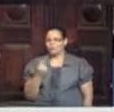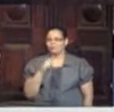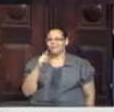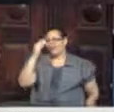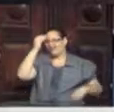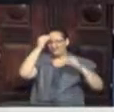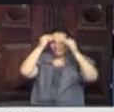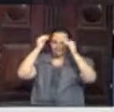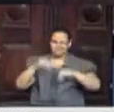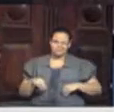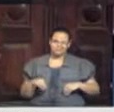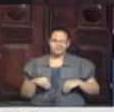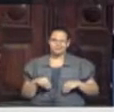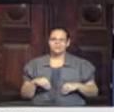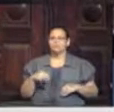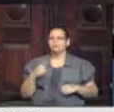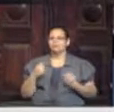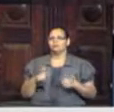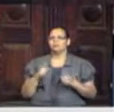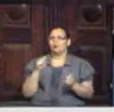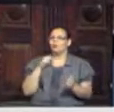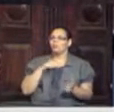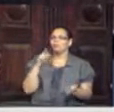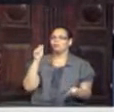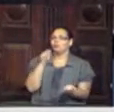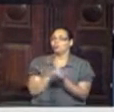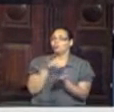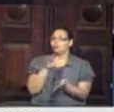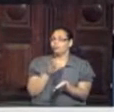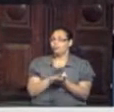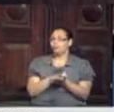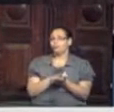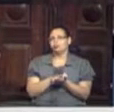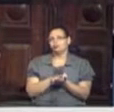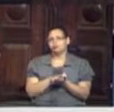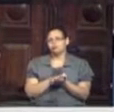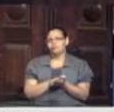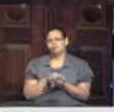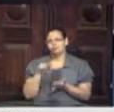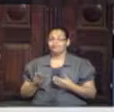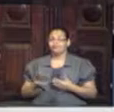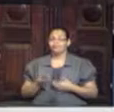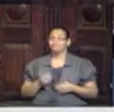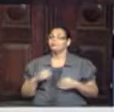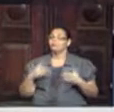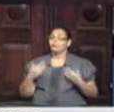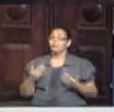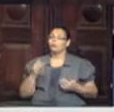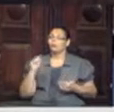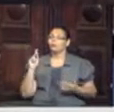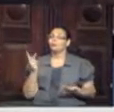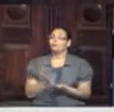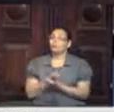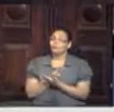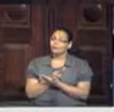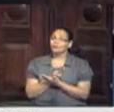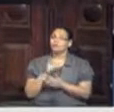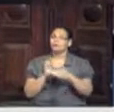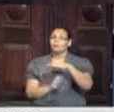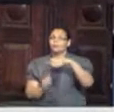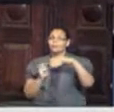contratual referente à multa por conta da desistência de uma das partes no contrato